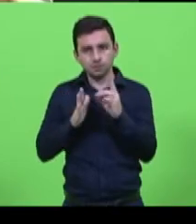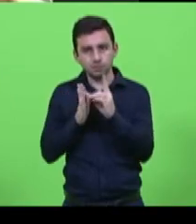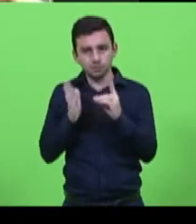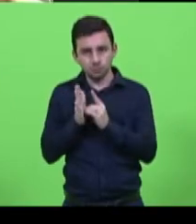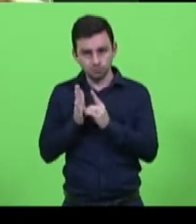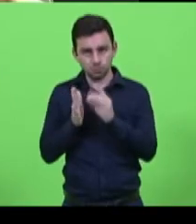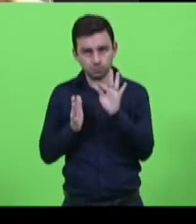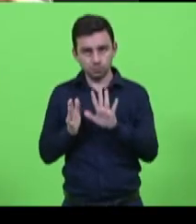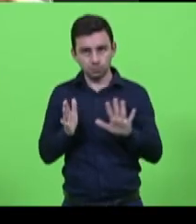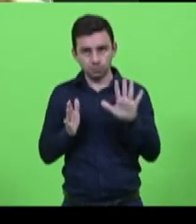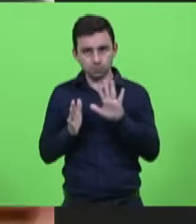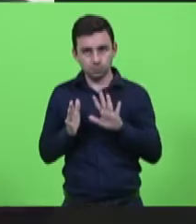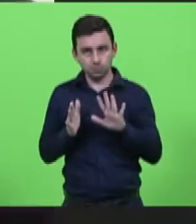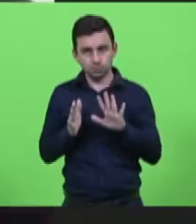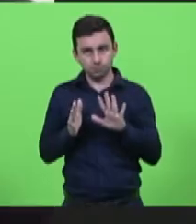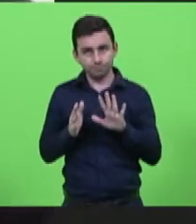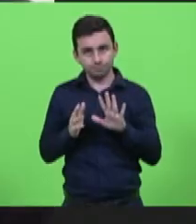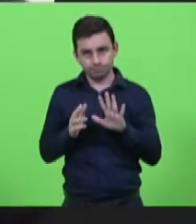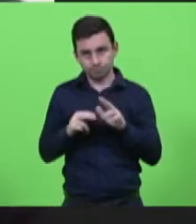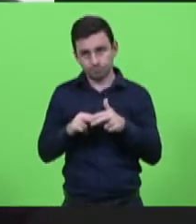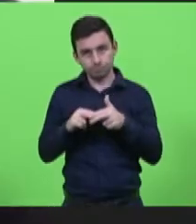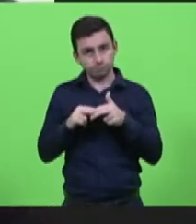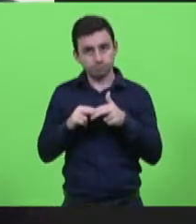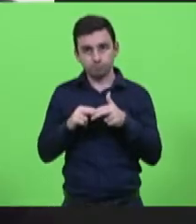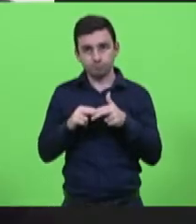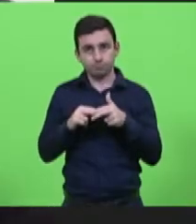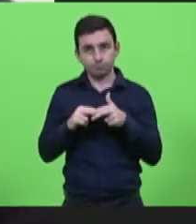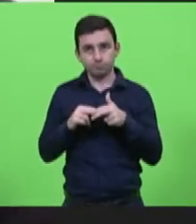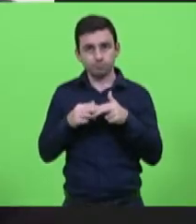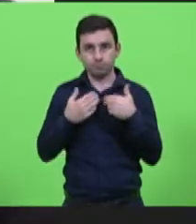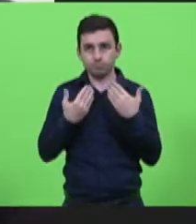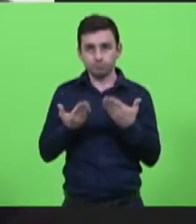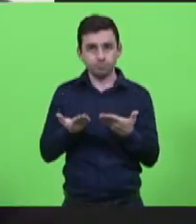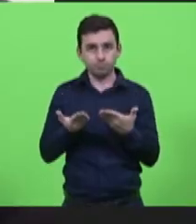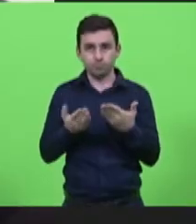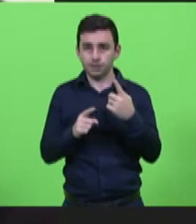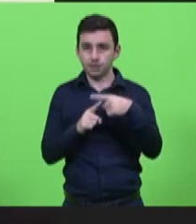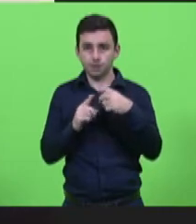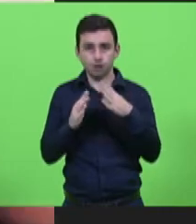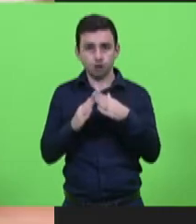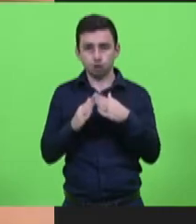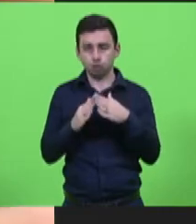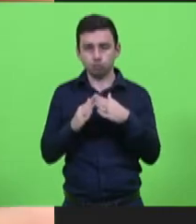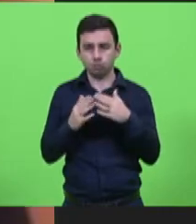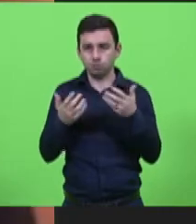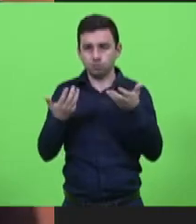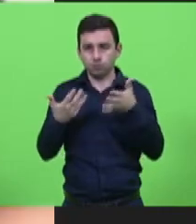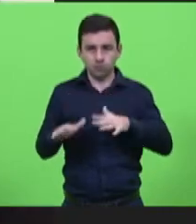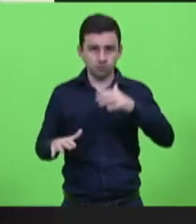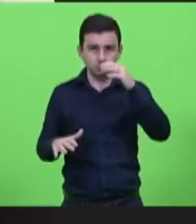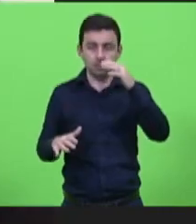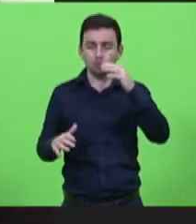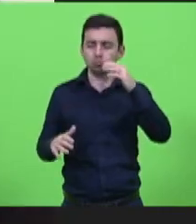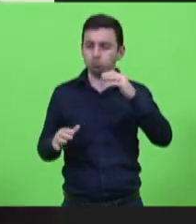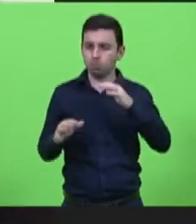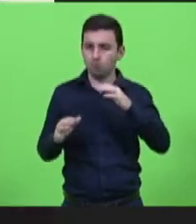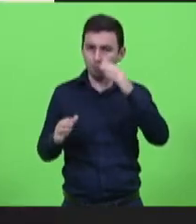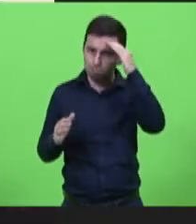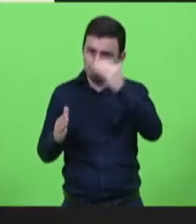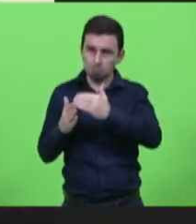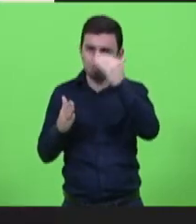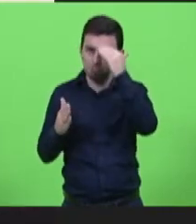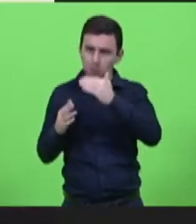federal e nem por isso as igrejas usaram desse artifício para desobedecer qualquer orientação